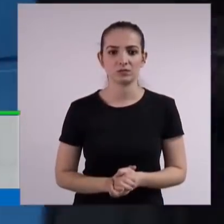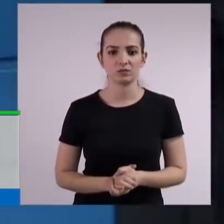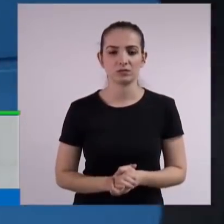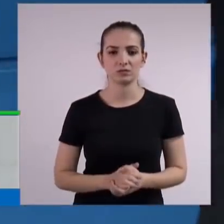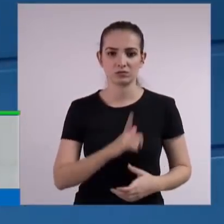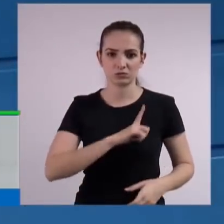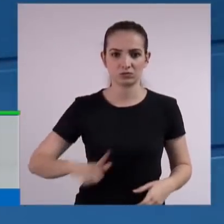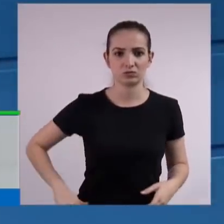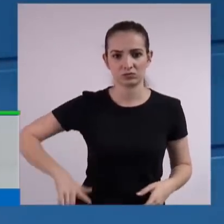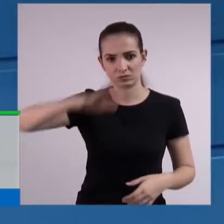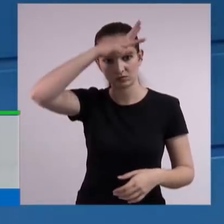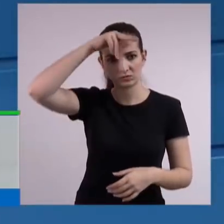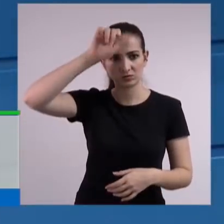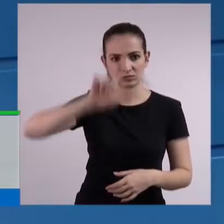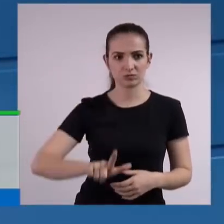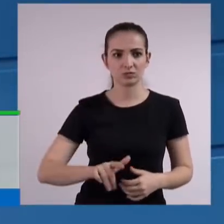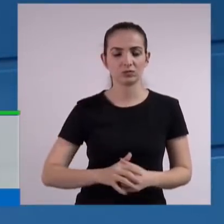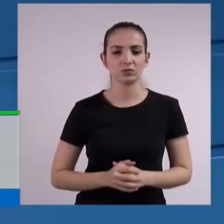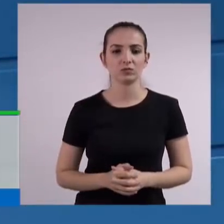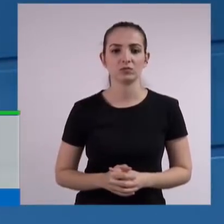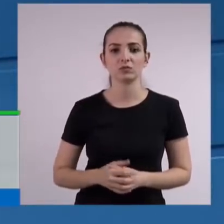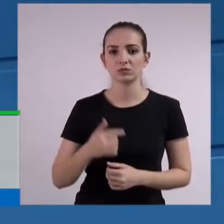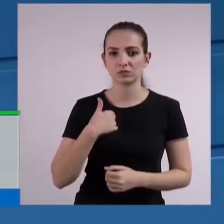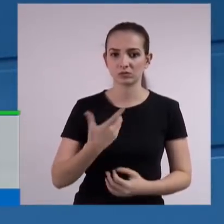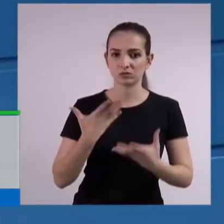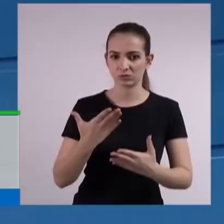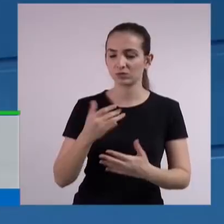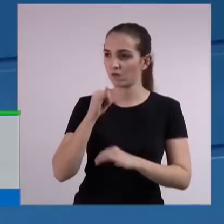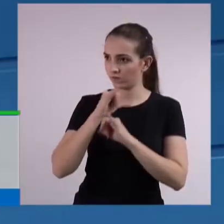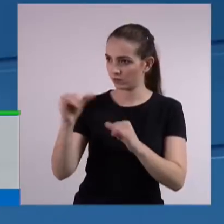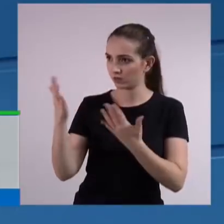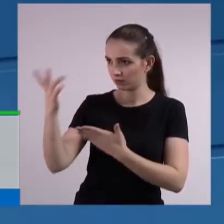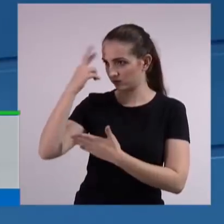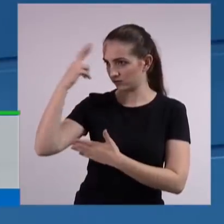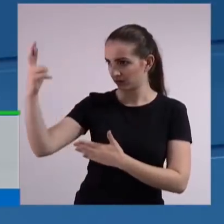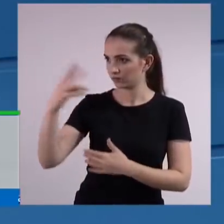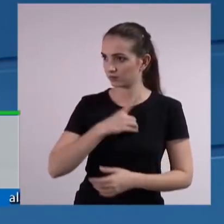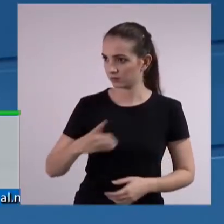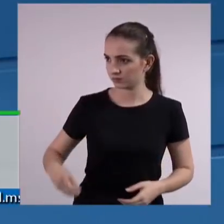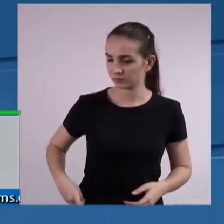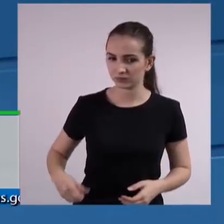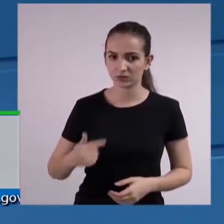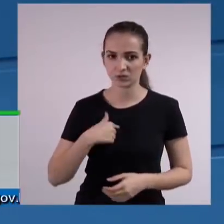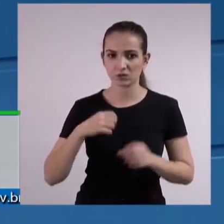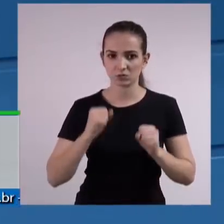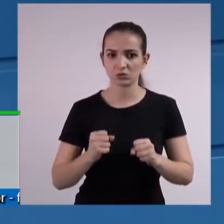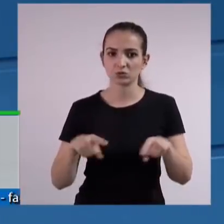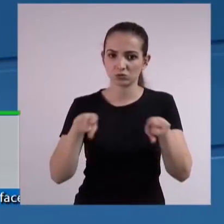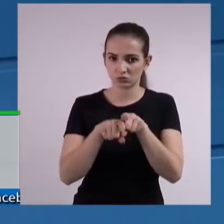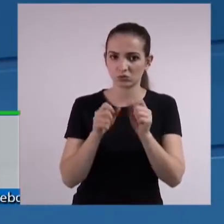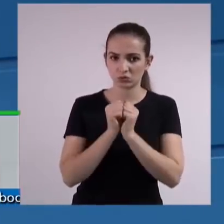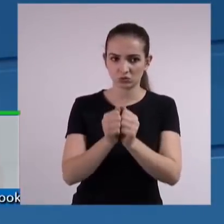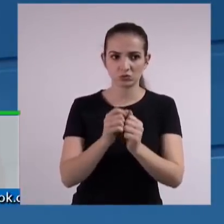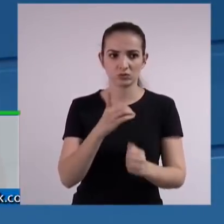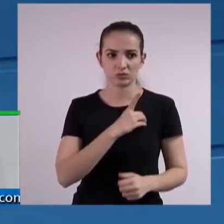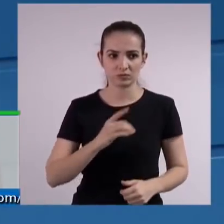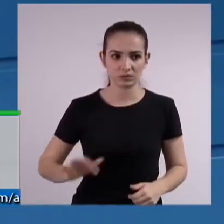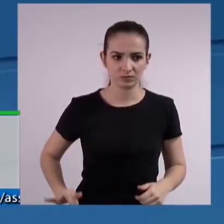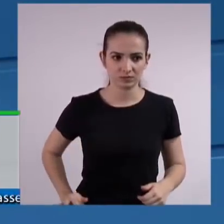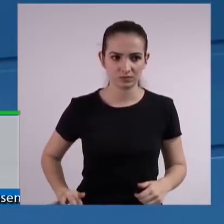pelo governo de Mato Grosso do Sul. Eu queria dizer para Vossa Excelência, deputado, eu pude conviver 8 anos como deputado